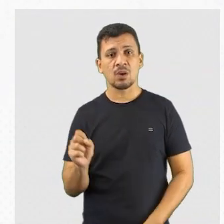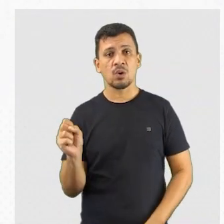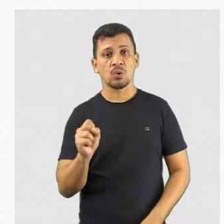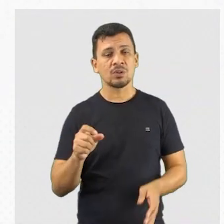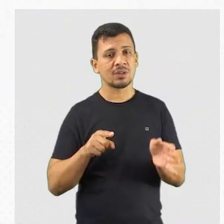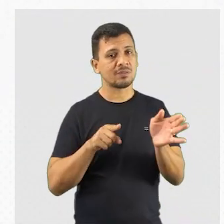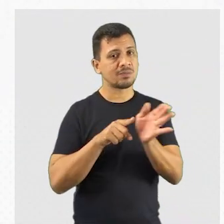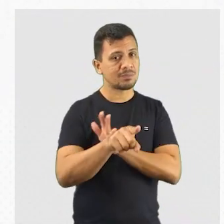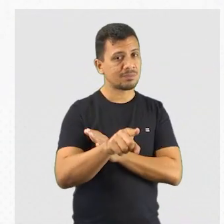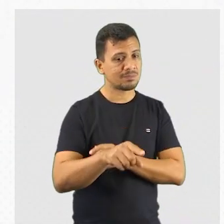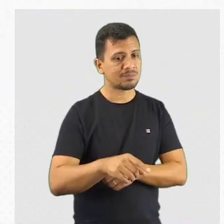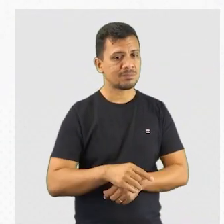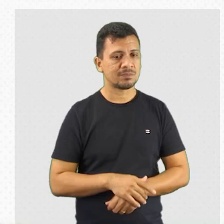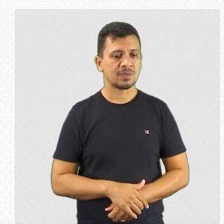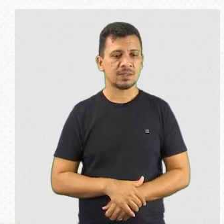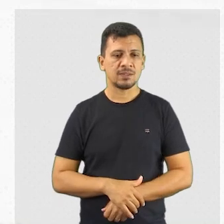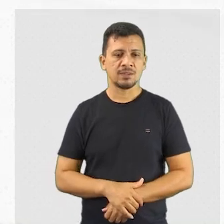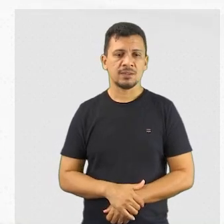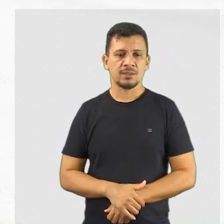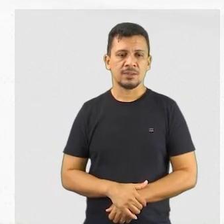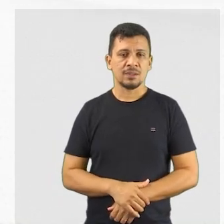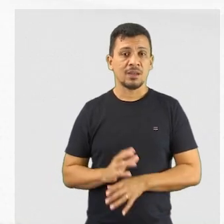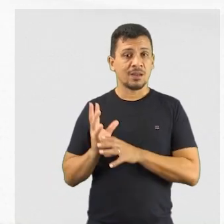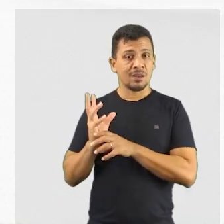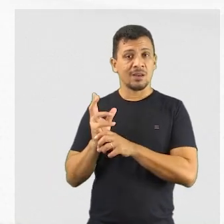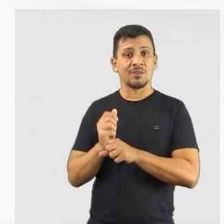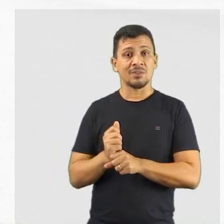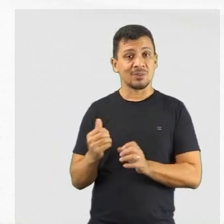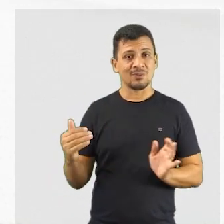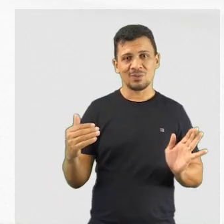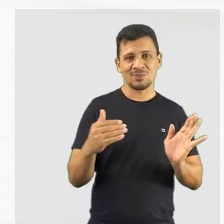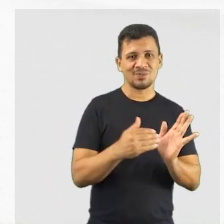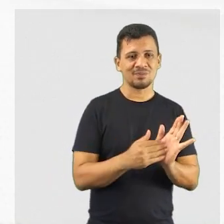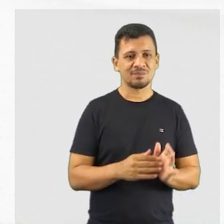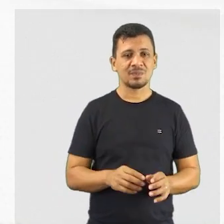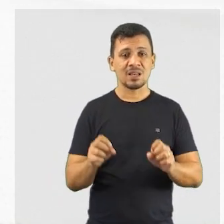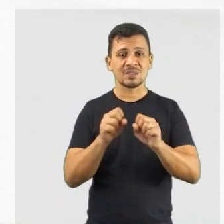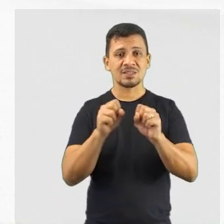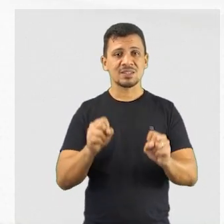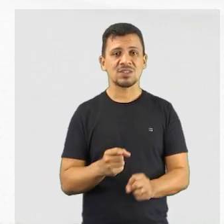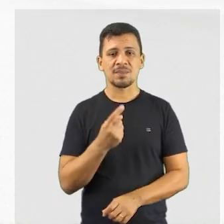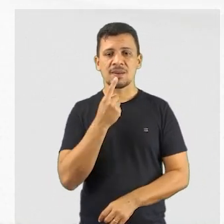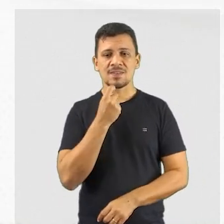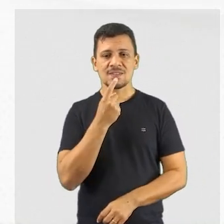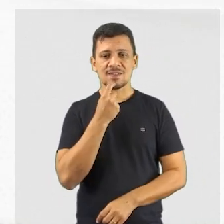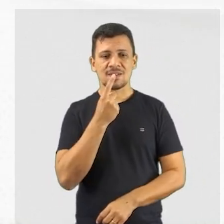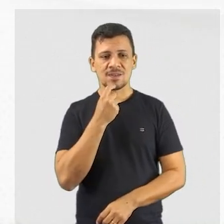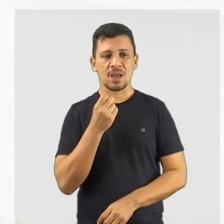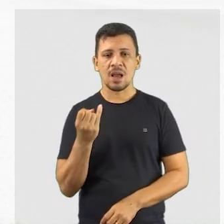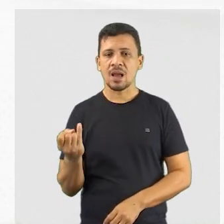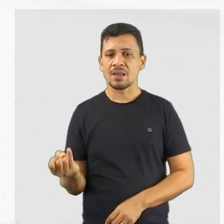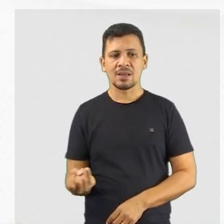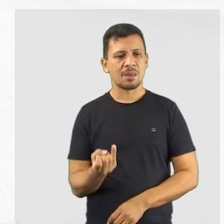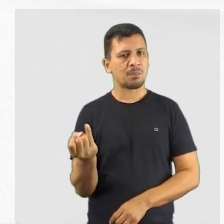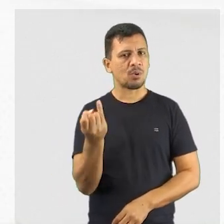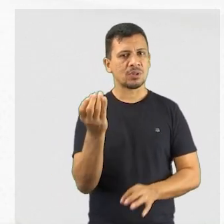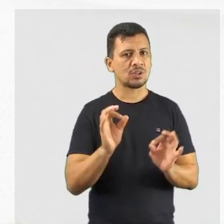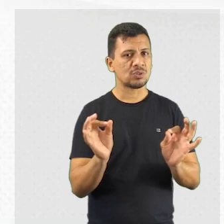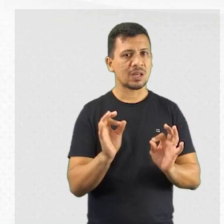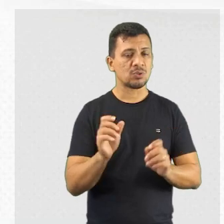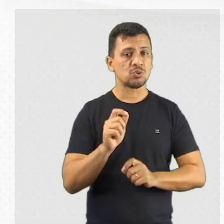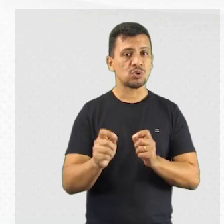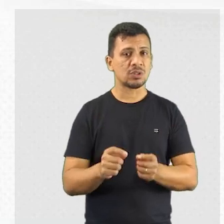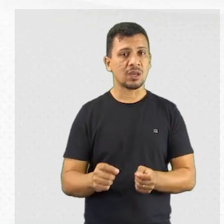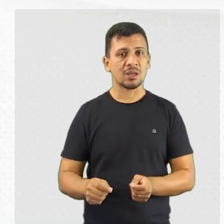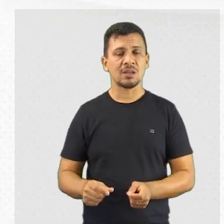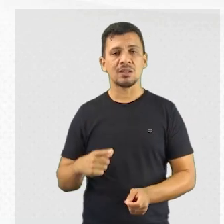última questão, pessoal, para a gente finalizar a nossa aula, a nossa revisão, tá? Um sistema sanguíneo que não é relevante para transfusões sanguíneas devido